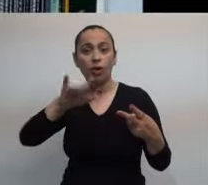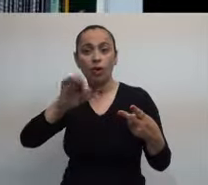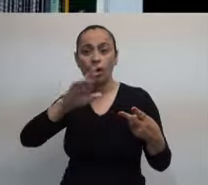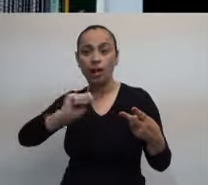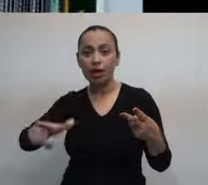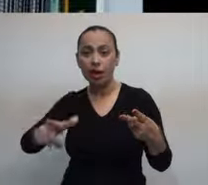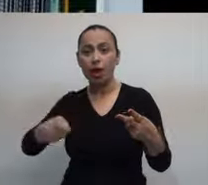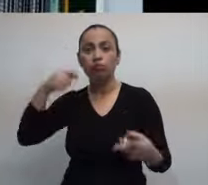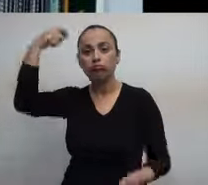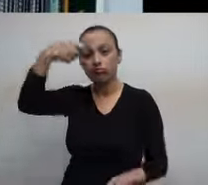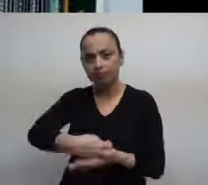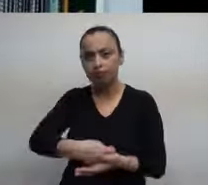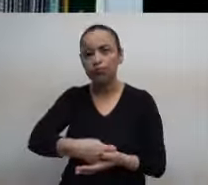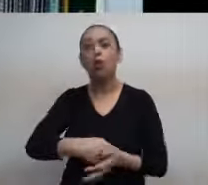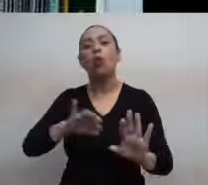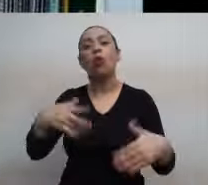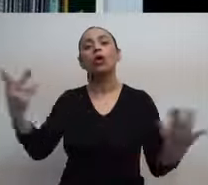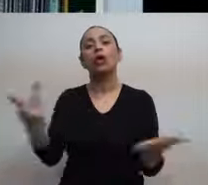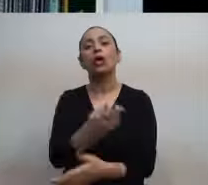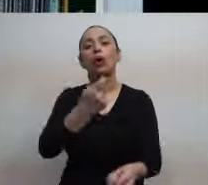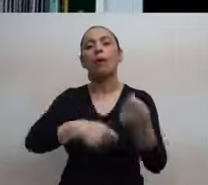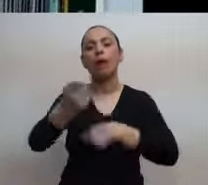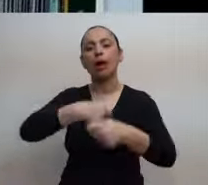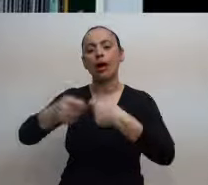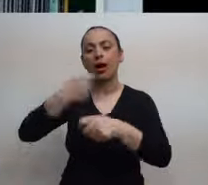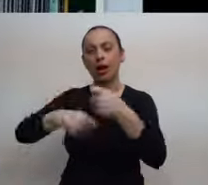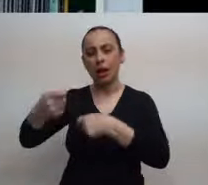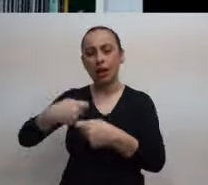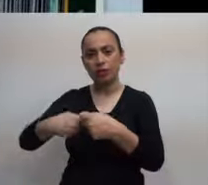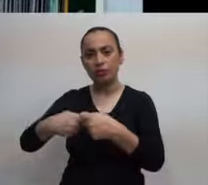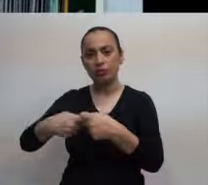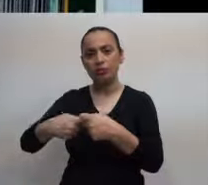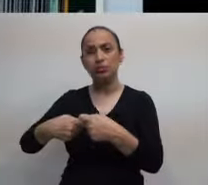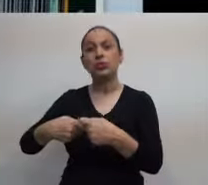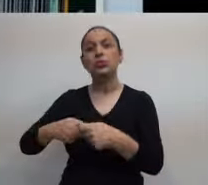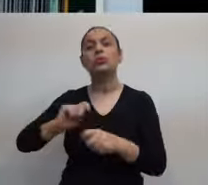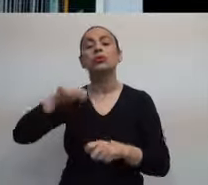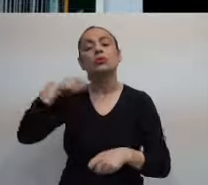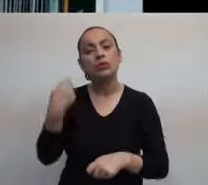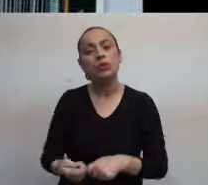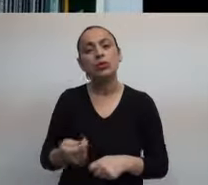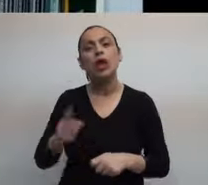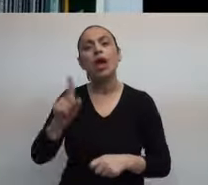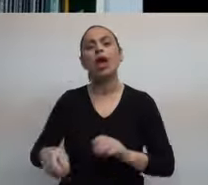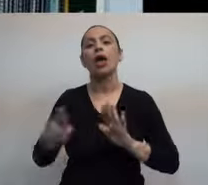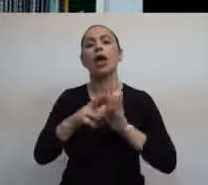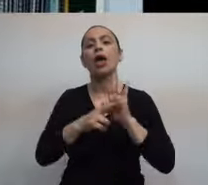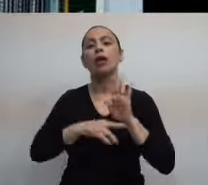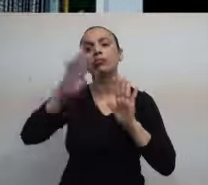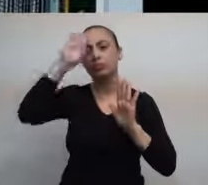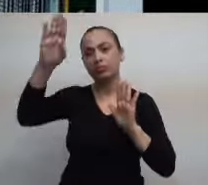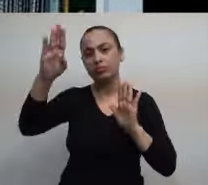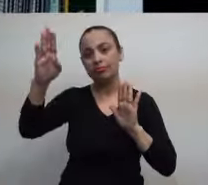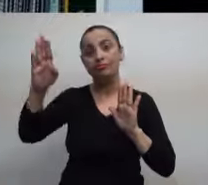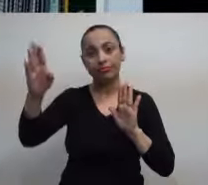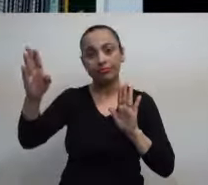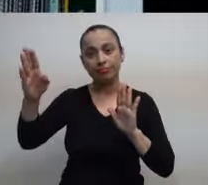e que se impôs quando o mercado se tornou regra